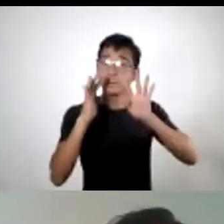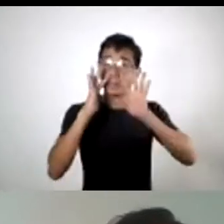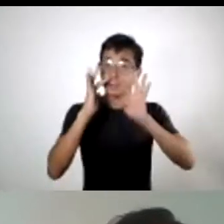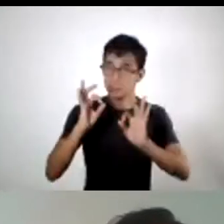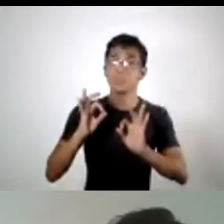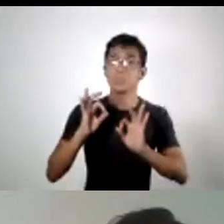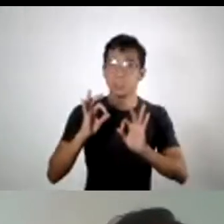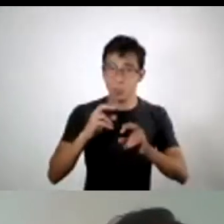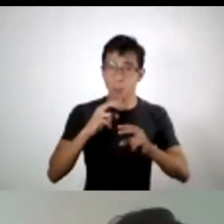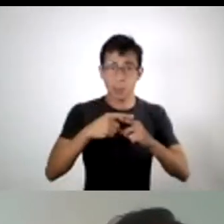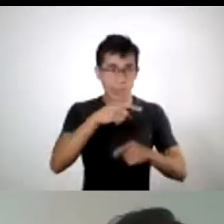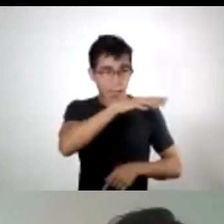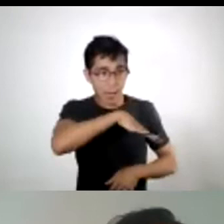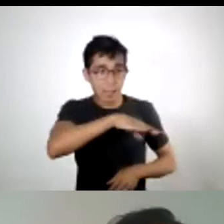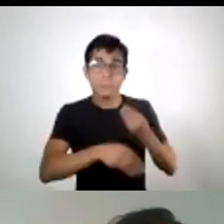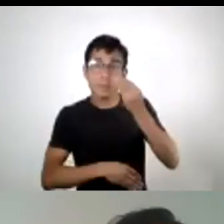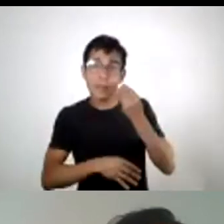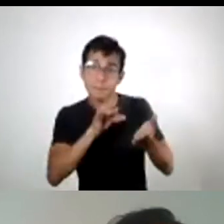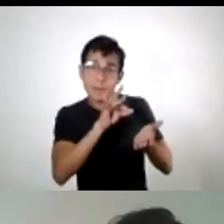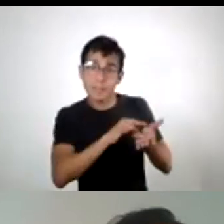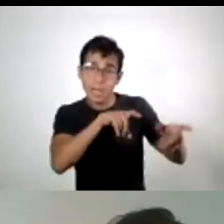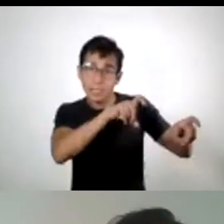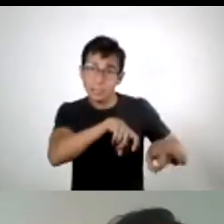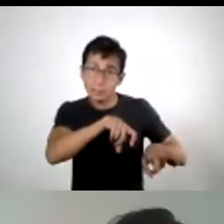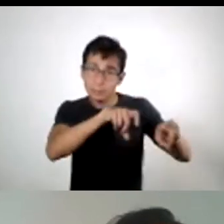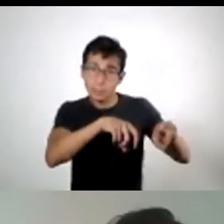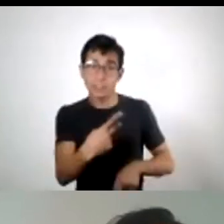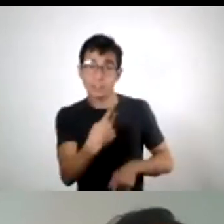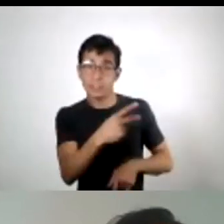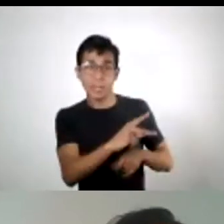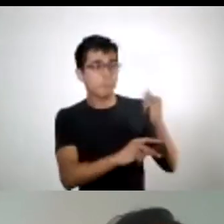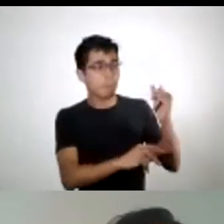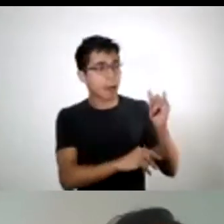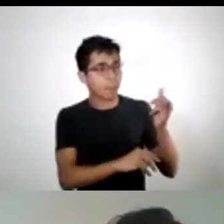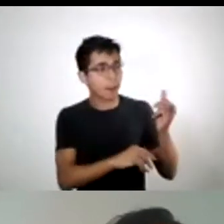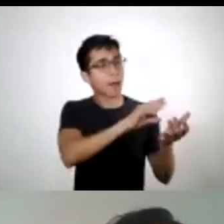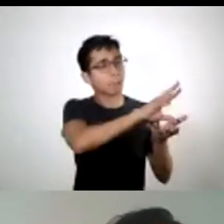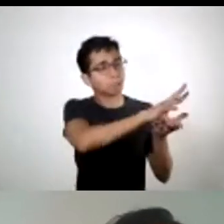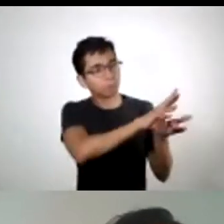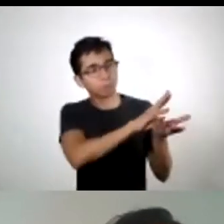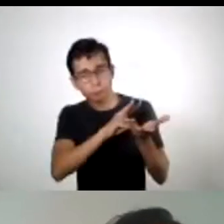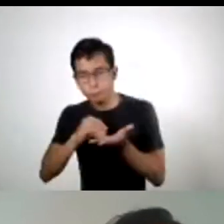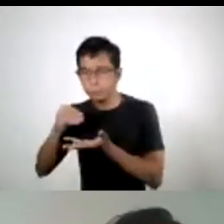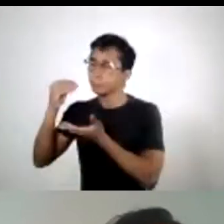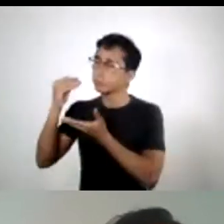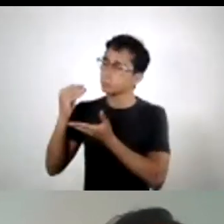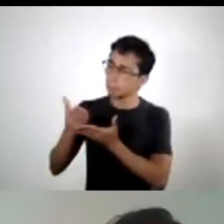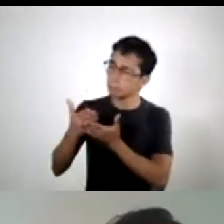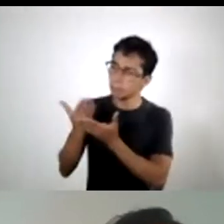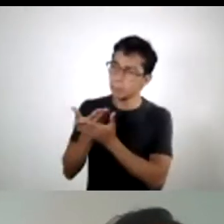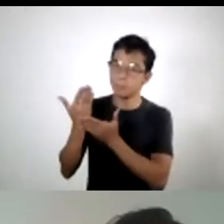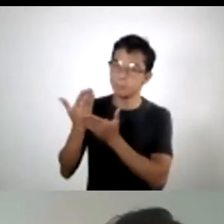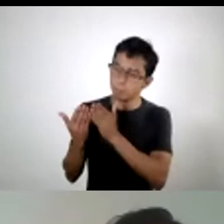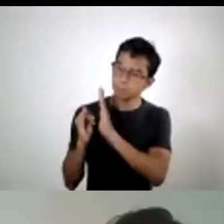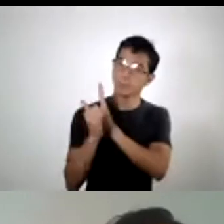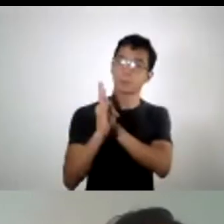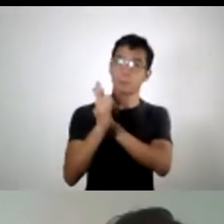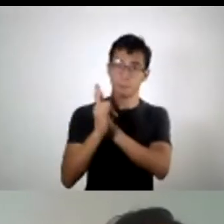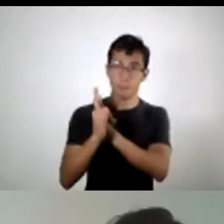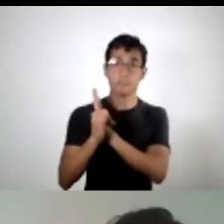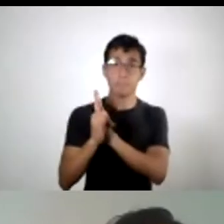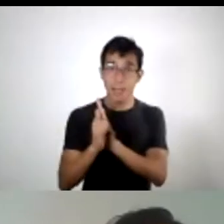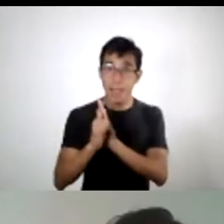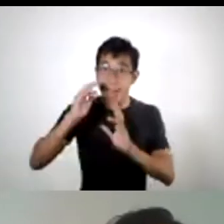o trabalhador, né, o agricultor ou a agricultora, mas a gente tem essa percepção que, né, nunca vai